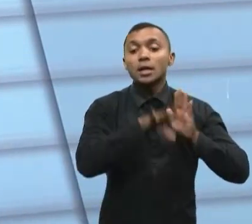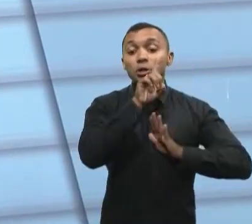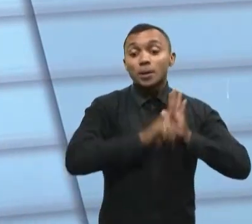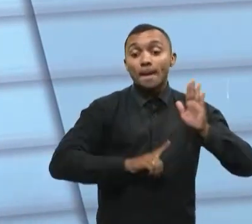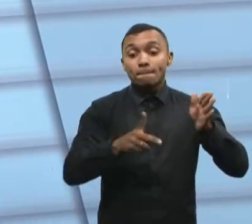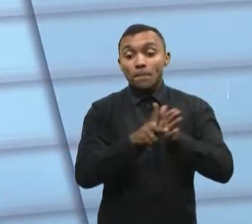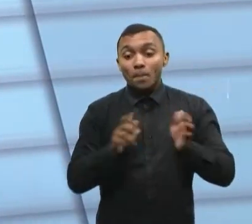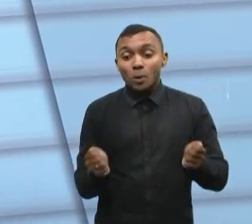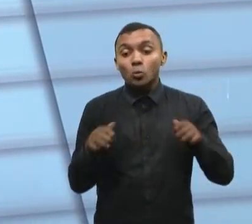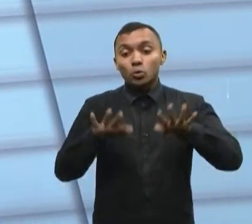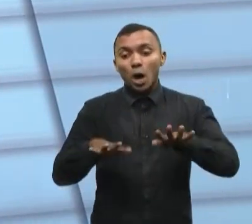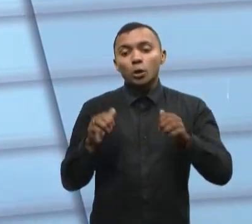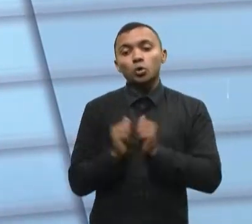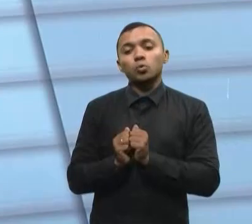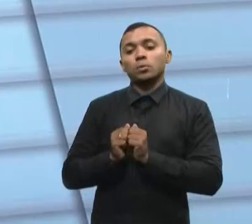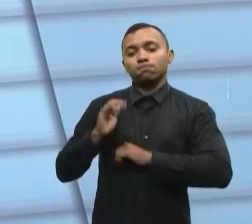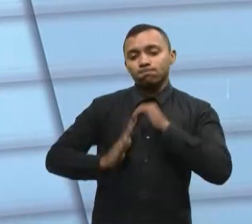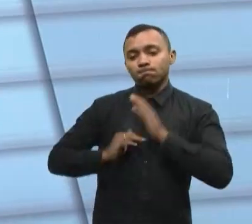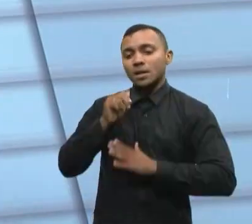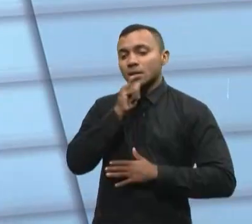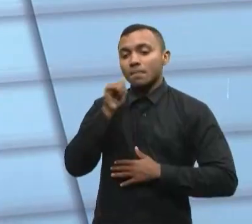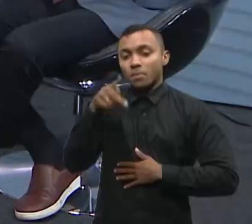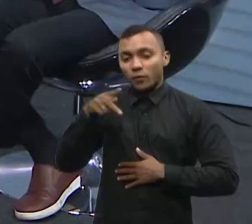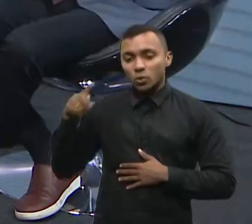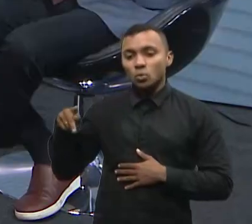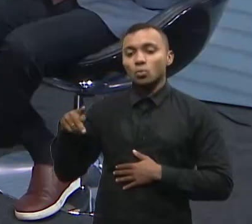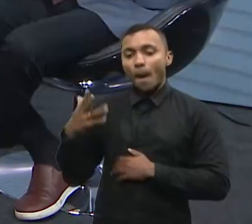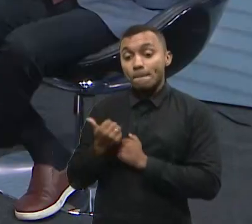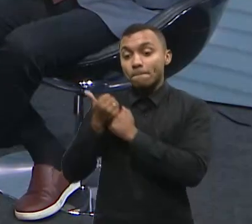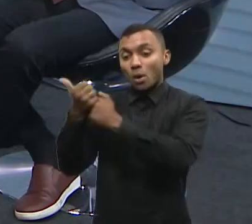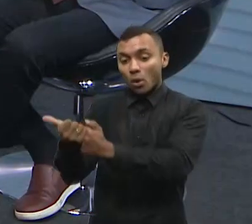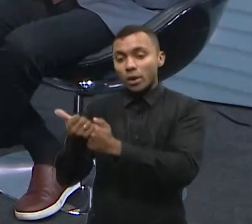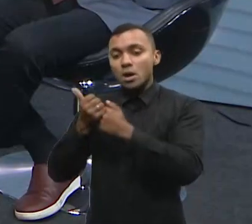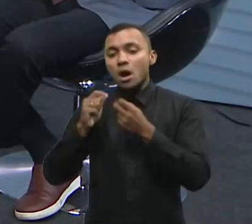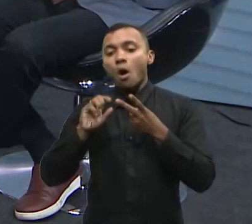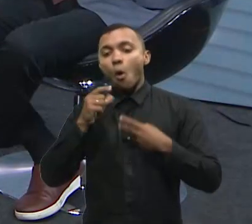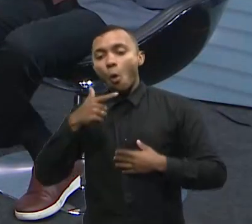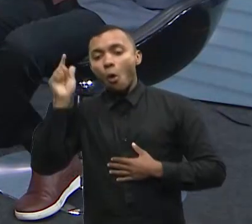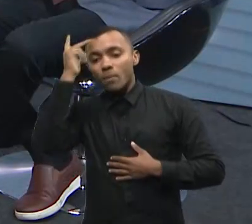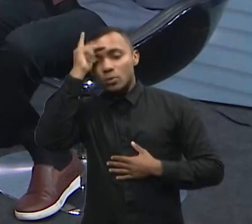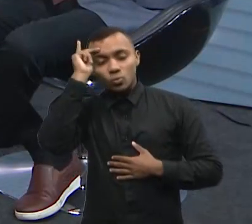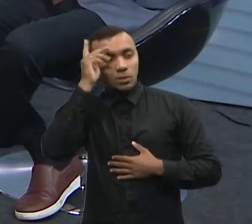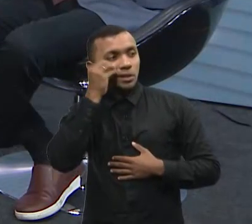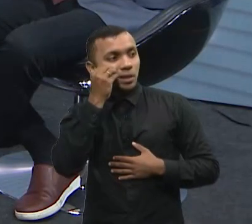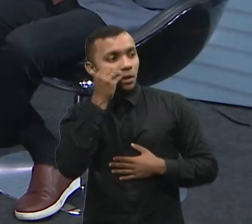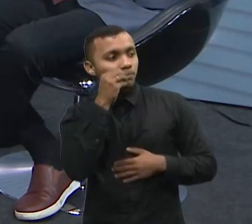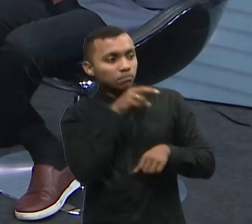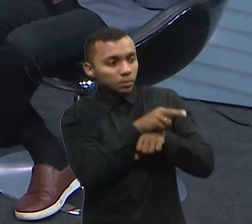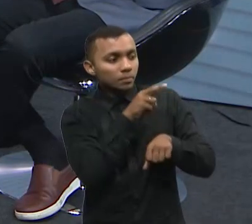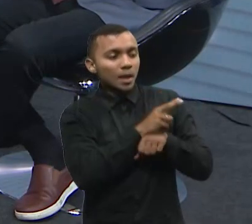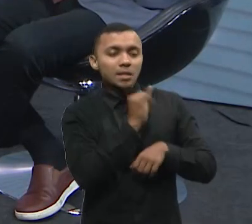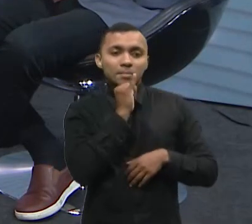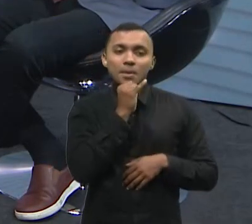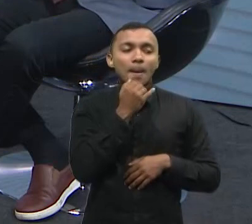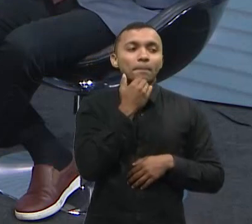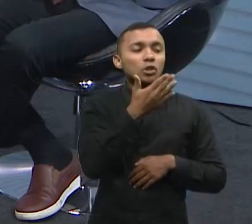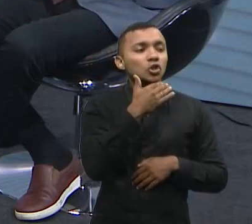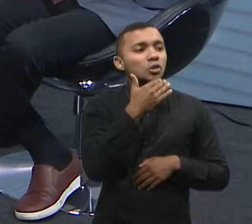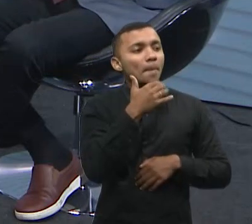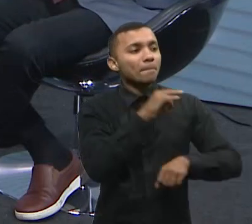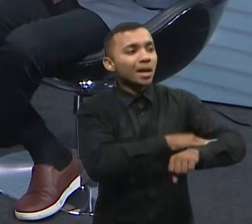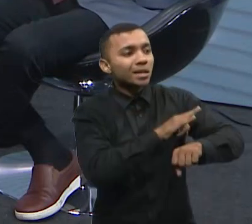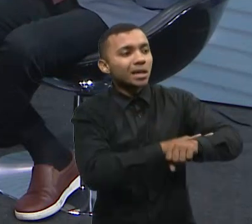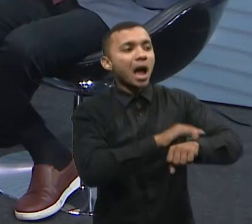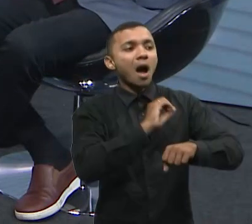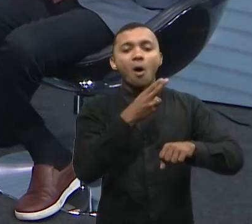inclusão acompanhada, né? Com professor auxiliar, com alguém que dê o suporte, porque às vezes a criança não consegue pedir para ir no banheiro, não consegue se